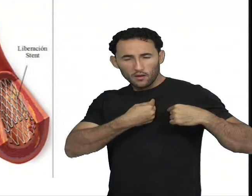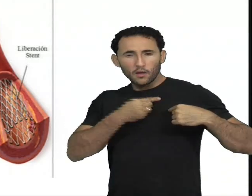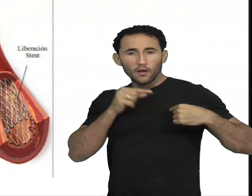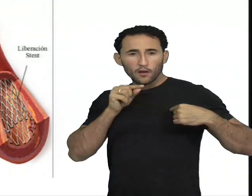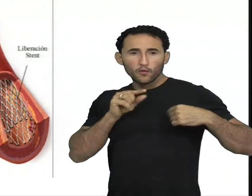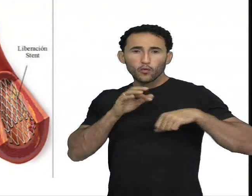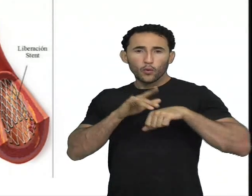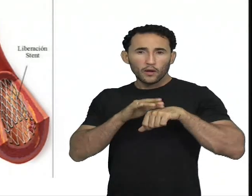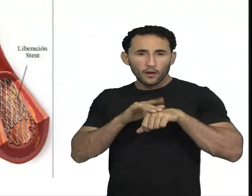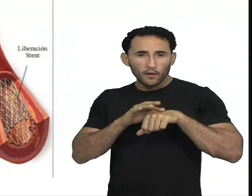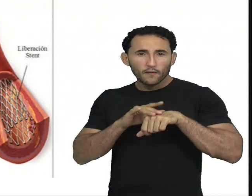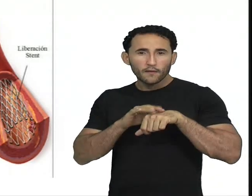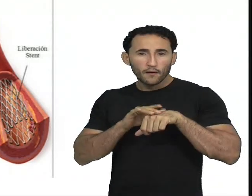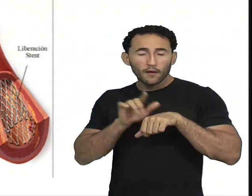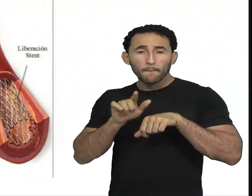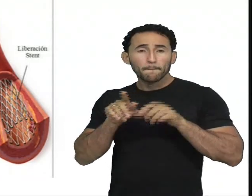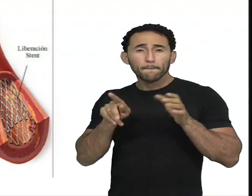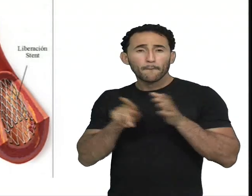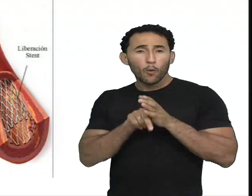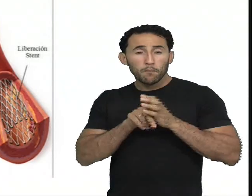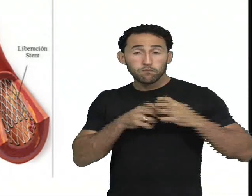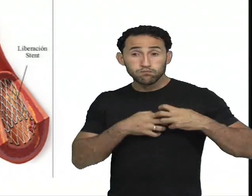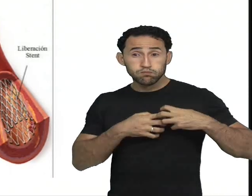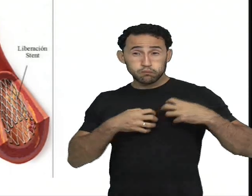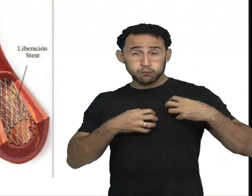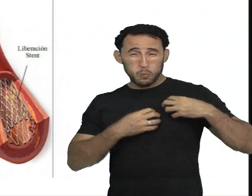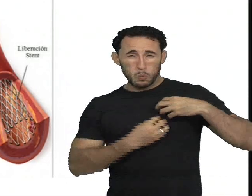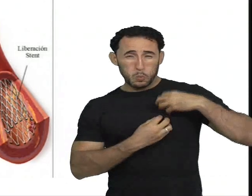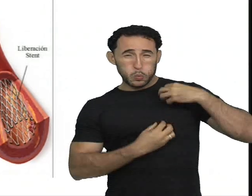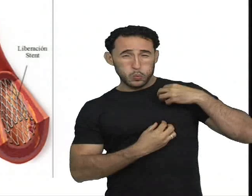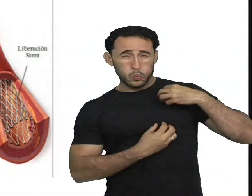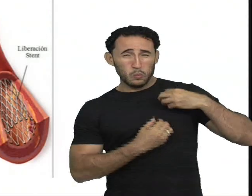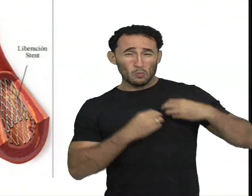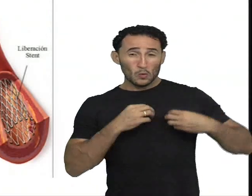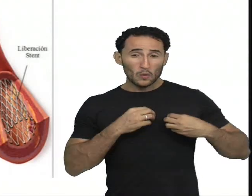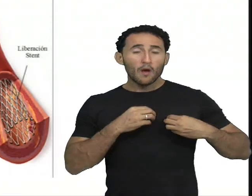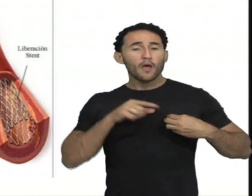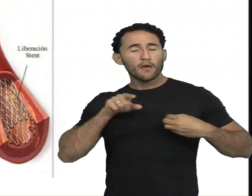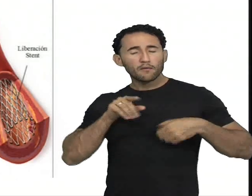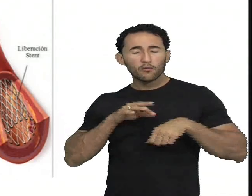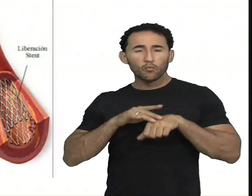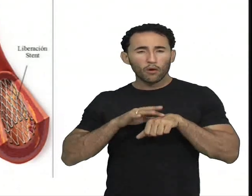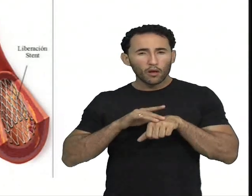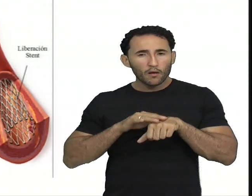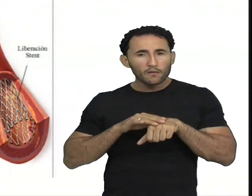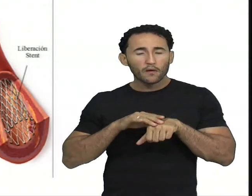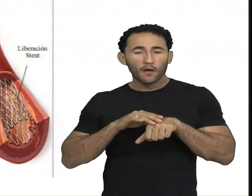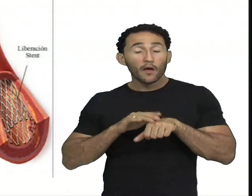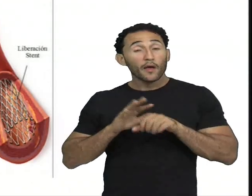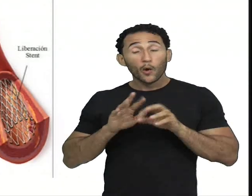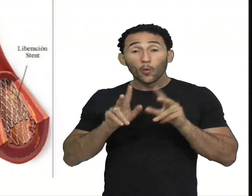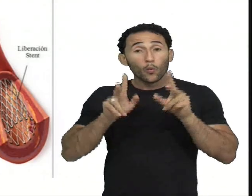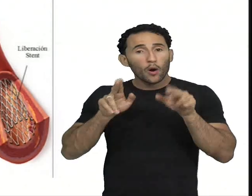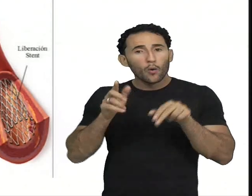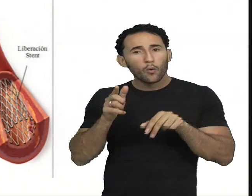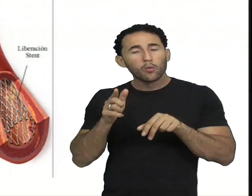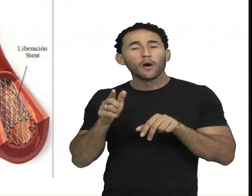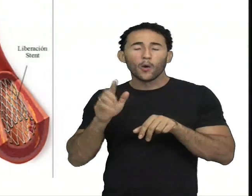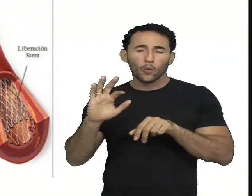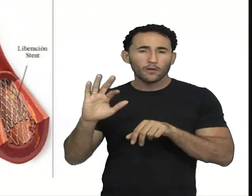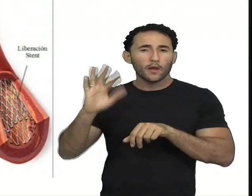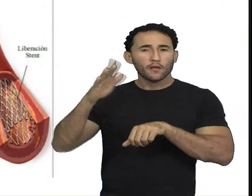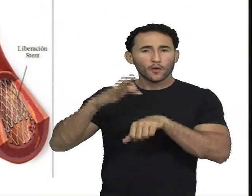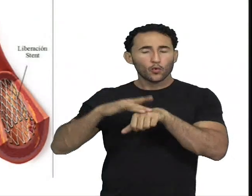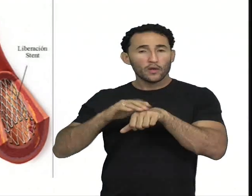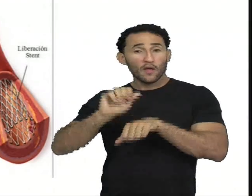aterosclerose, que é uma inflamação dos vasos. Essa doença é a mesma doença que dá o AVC, que dá o problema